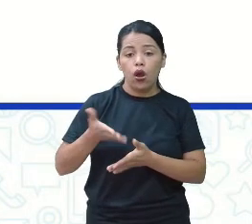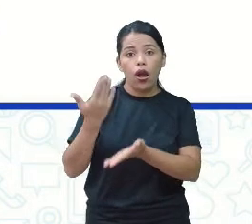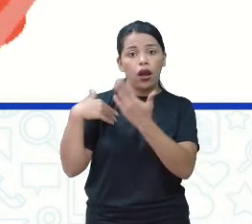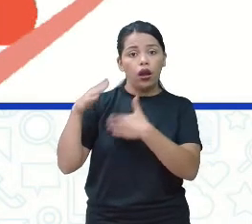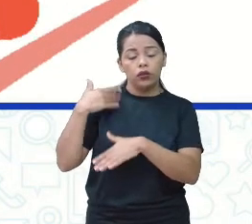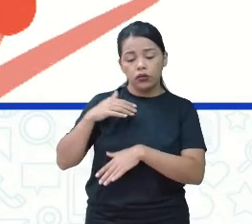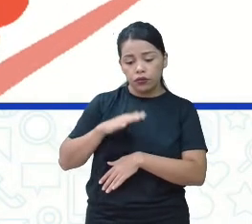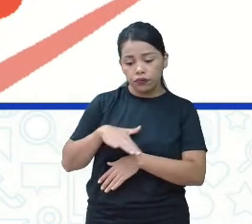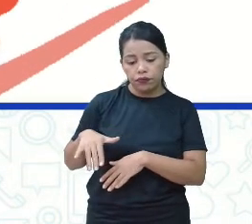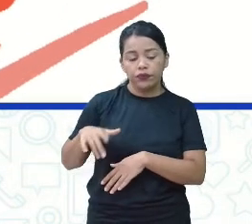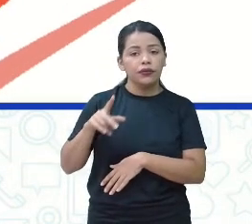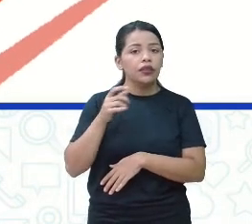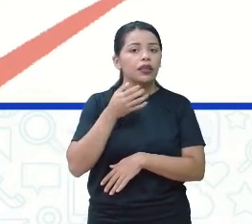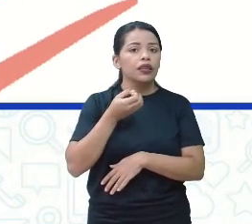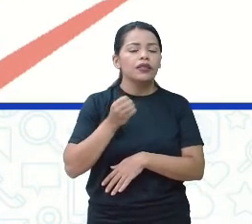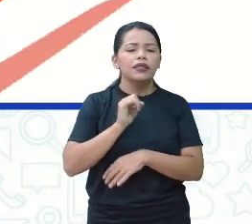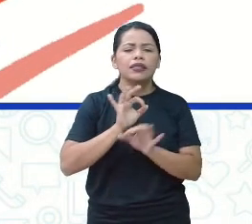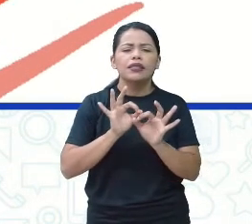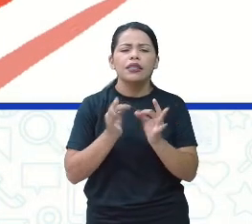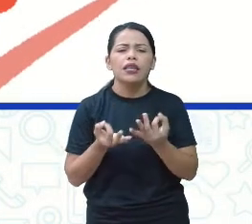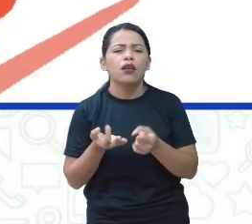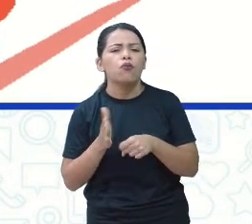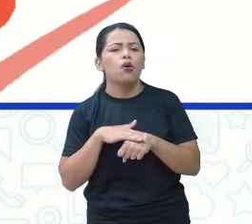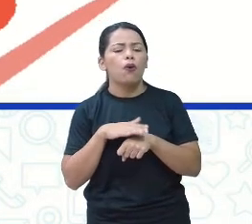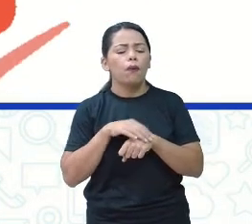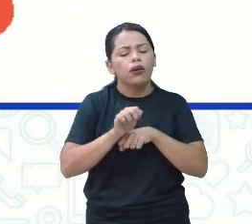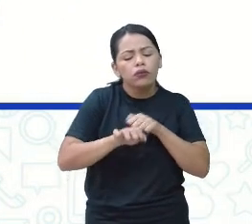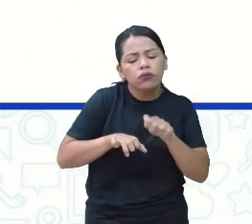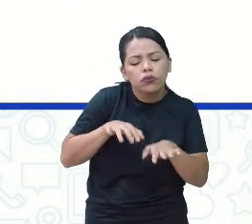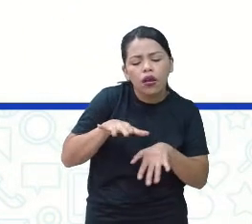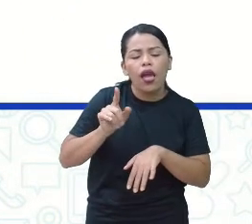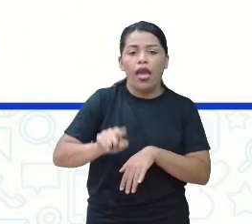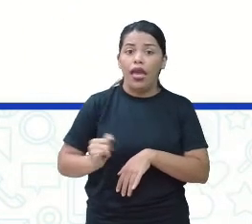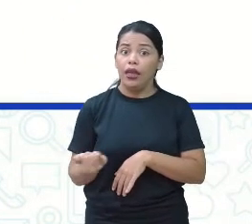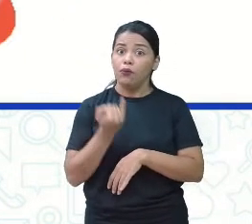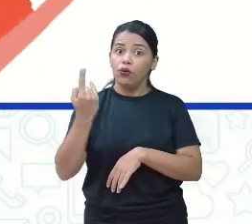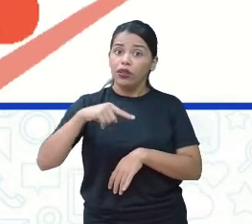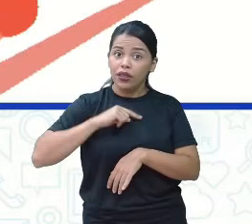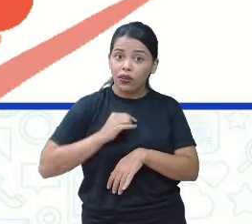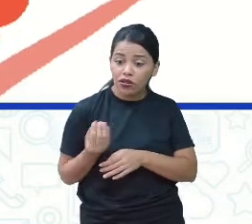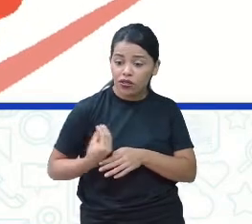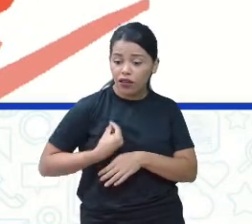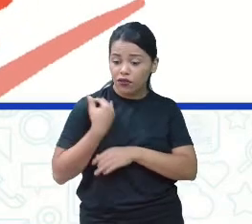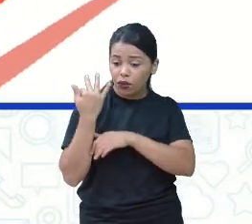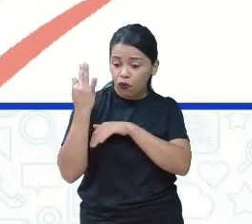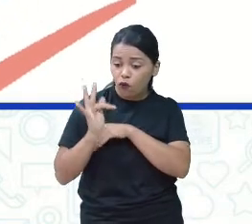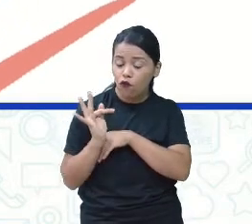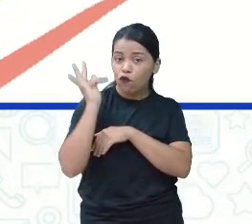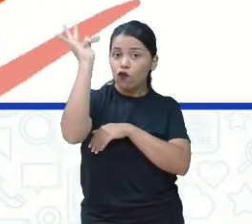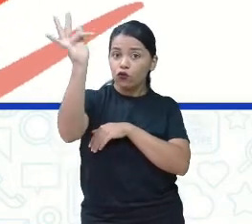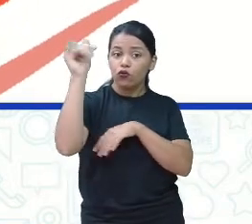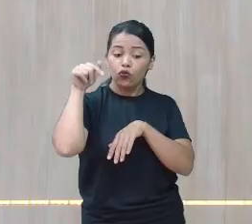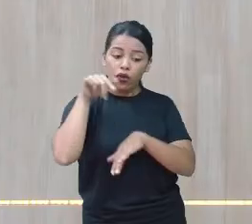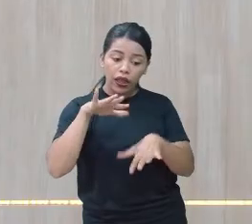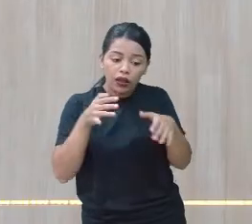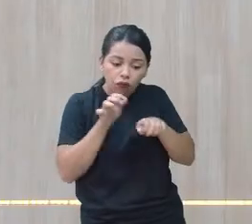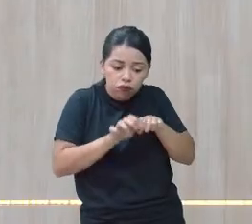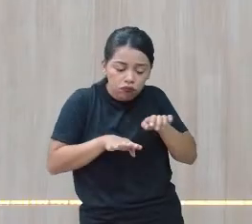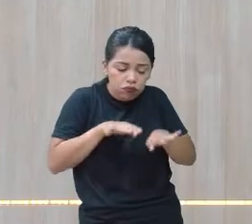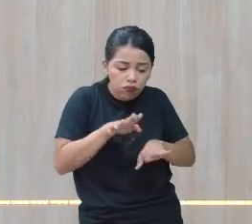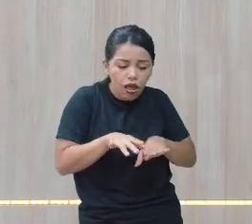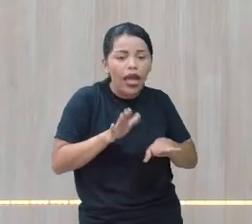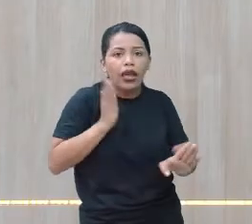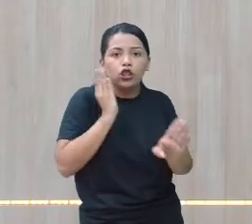engatinhar, ele é importante na nossa vida, né, para o futuro. Então, engatinhar é uma descoberta, né?